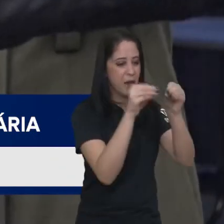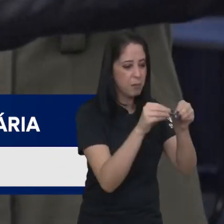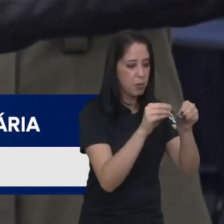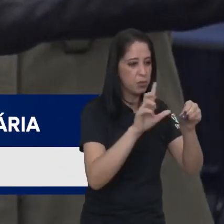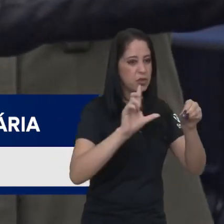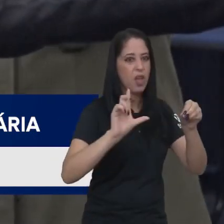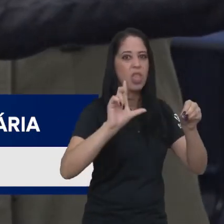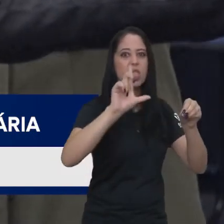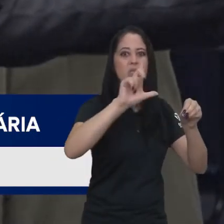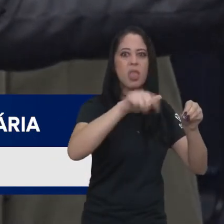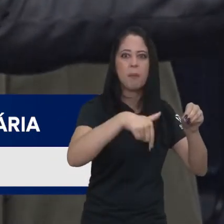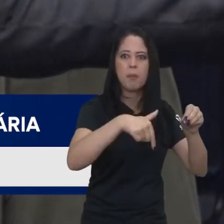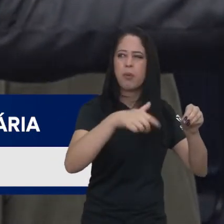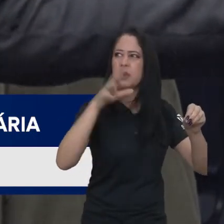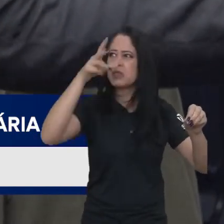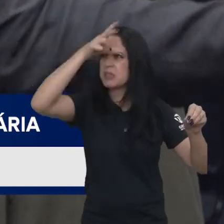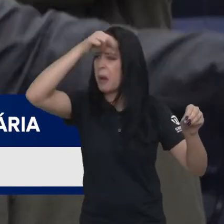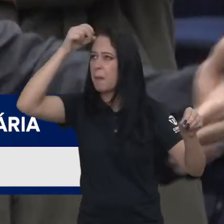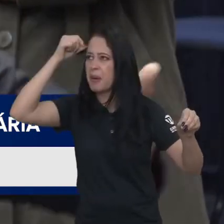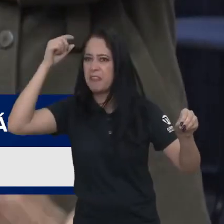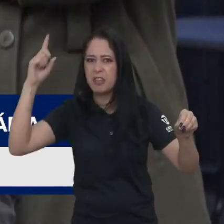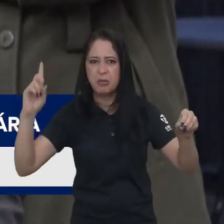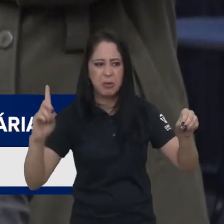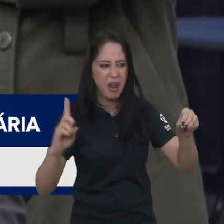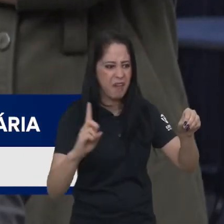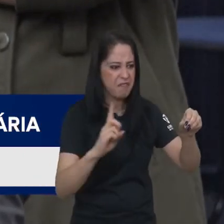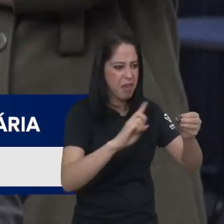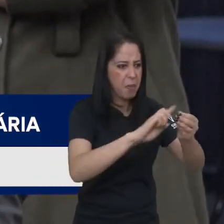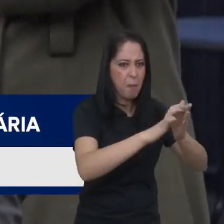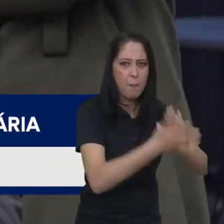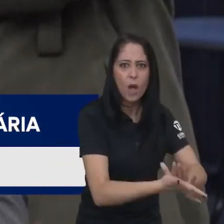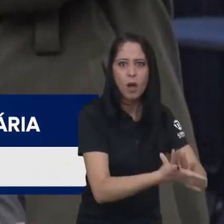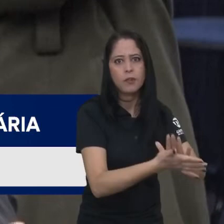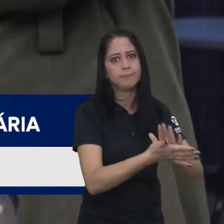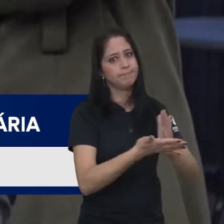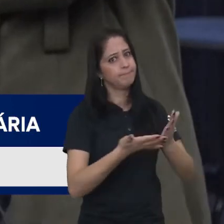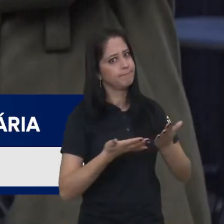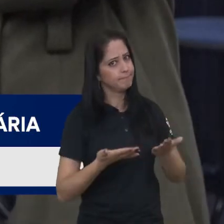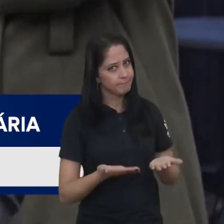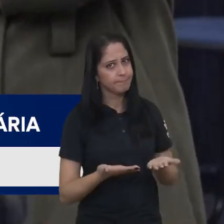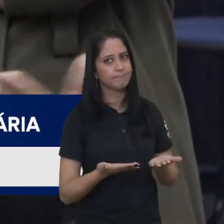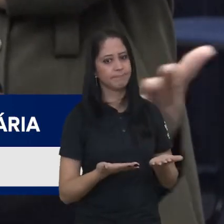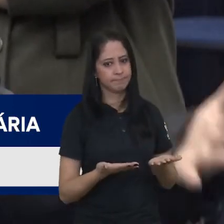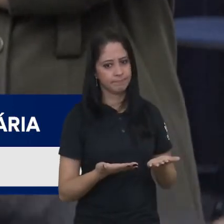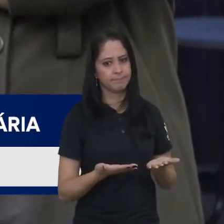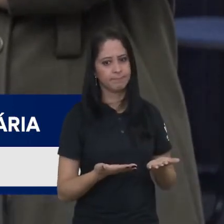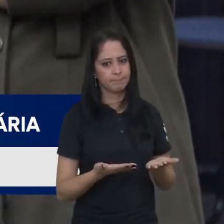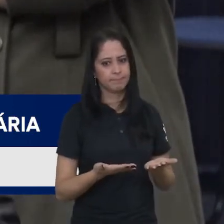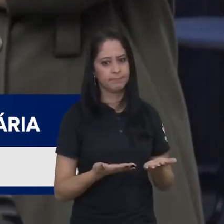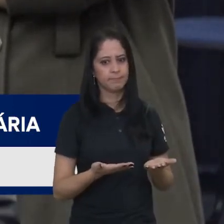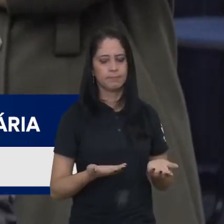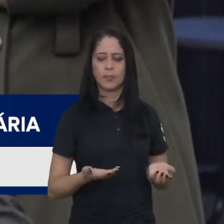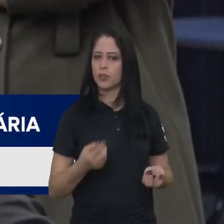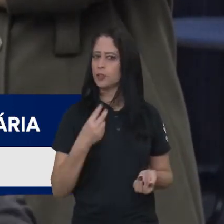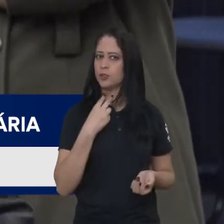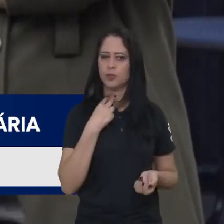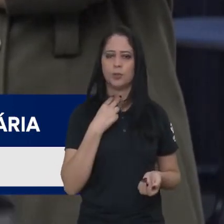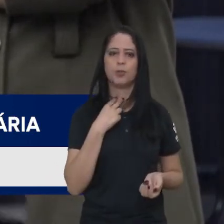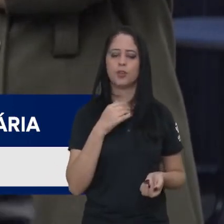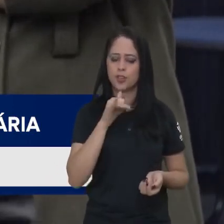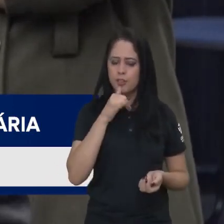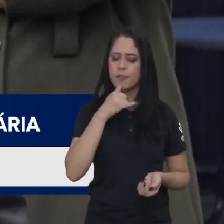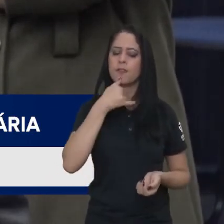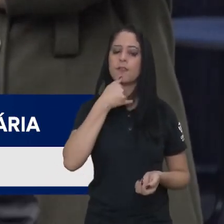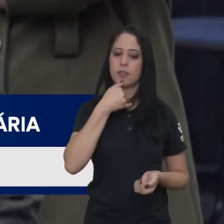igual aqui o senhor Domajestique, e quantos outros constroem a casa e a prefeitura vai lá